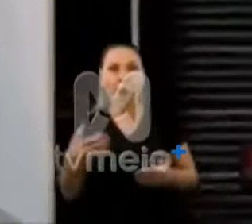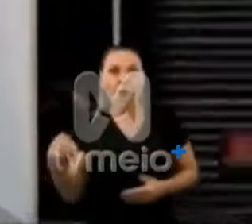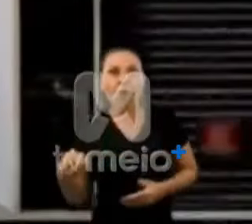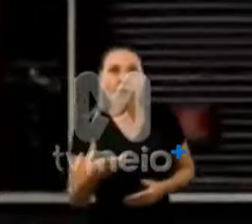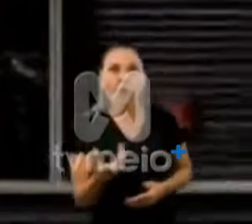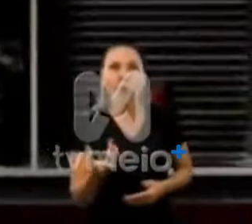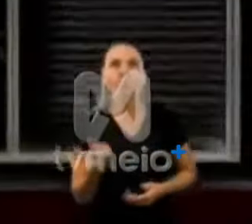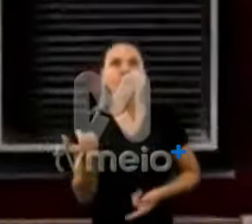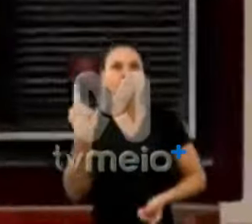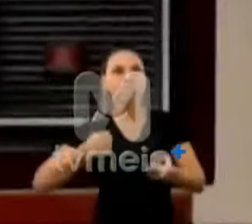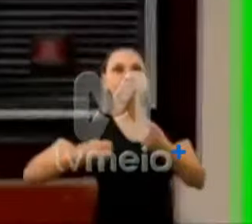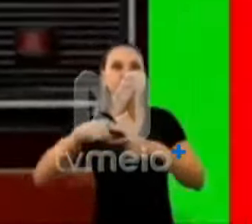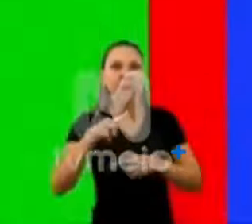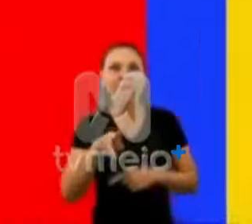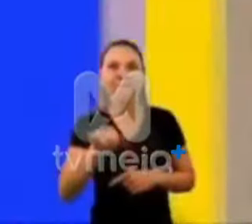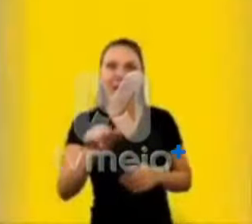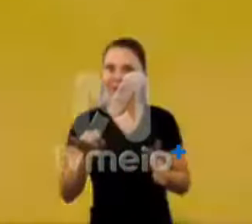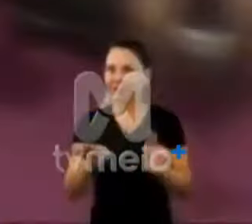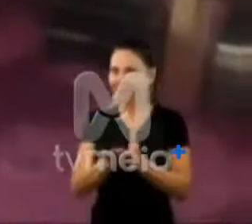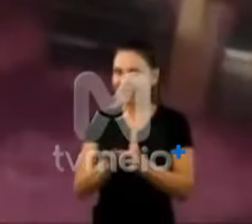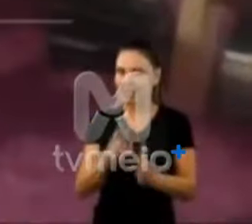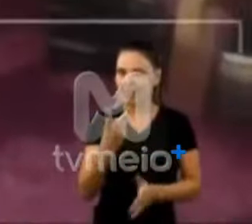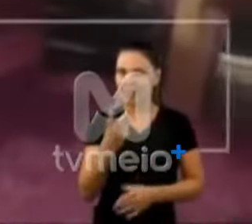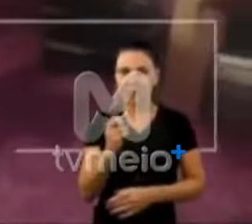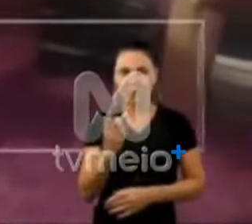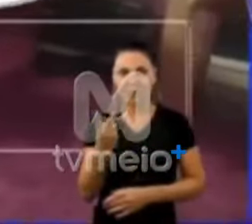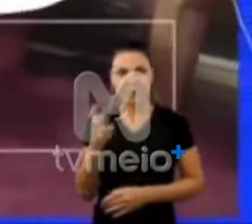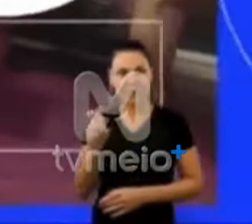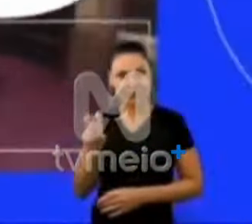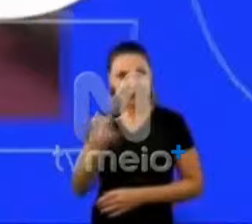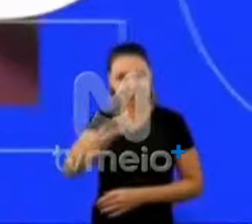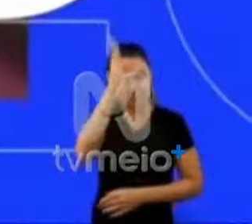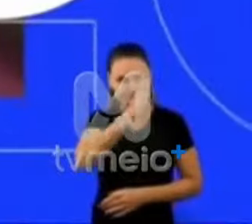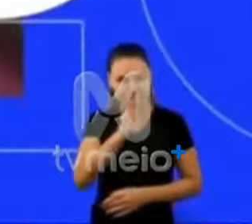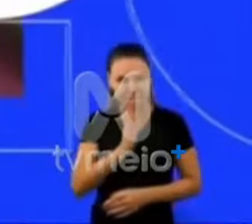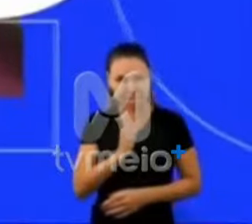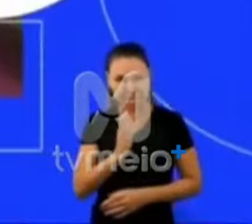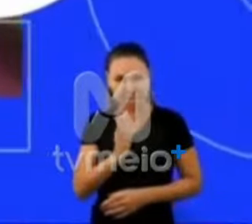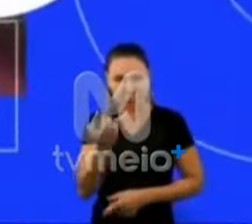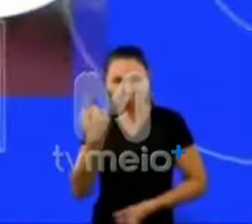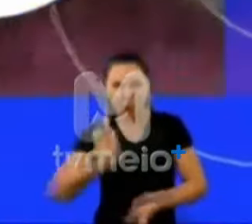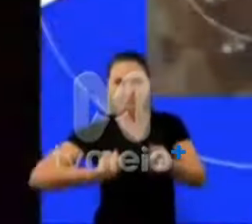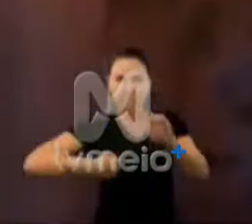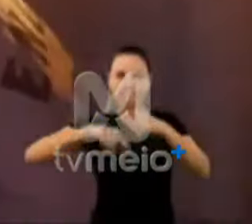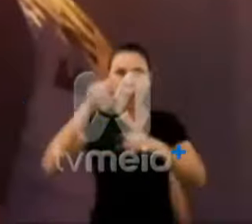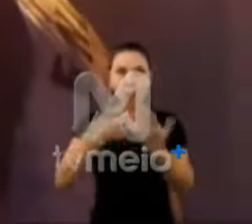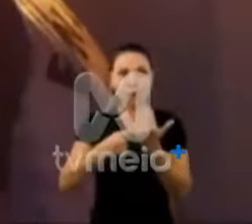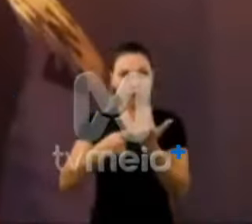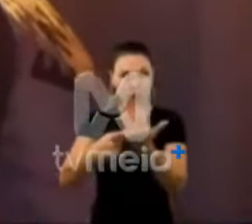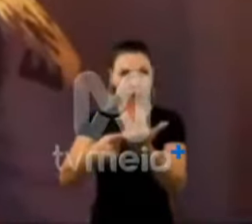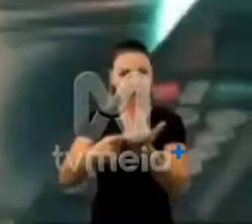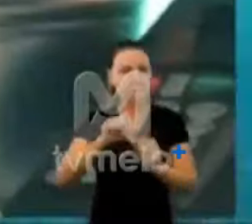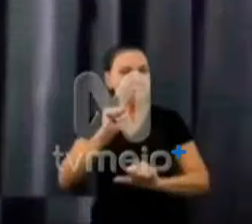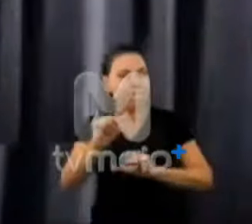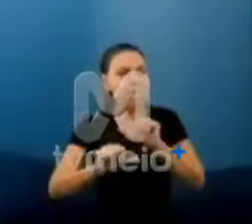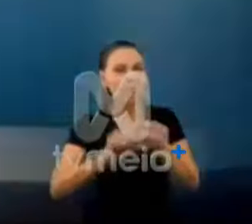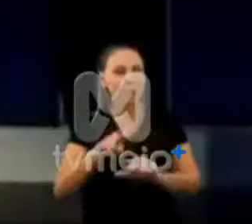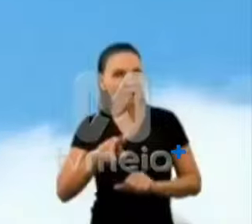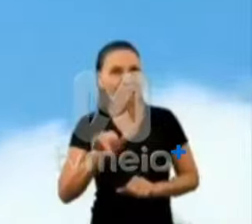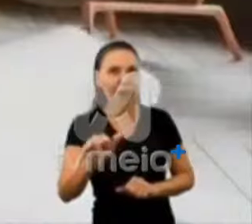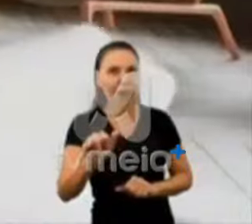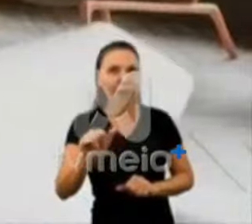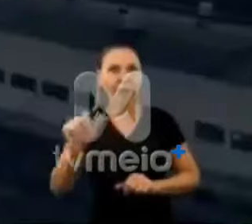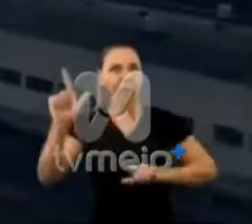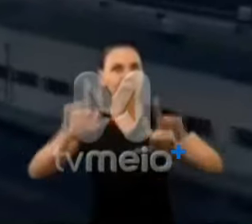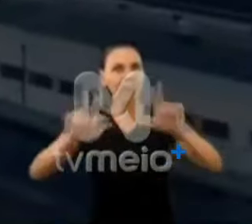telespectadores podem interagir com os anúncios exibidos na tela. Isso permitirá a criação de campanhas publicitárias